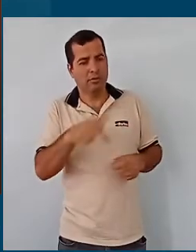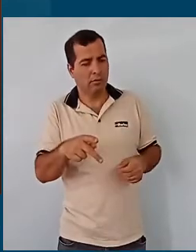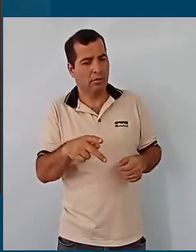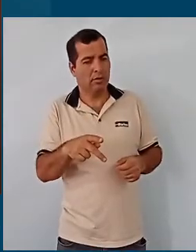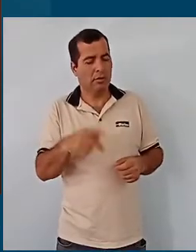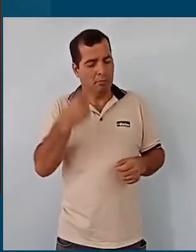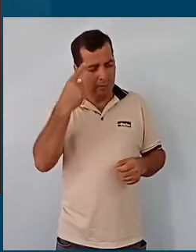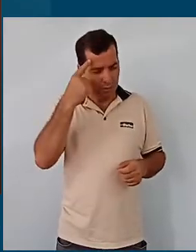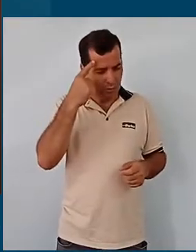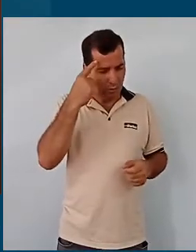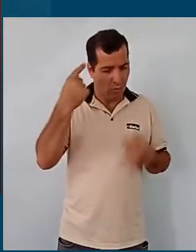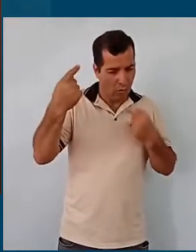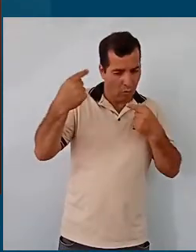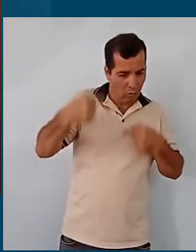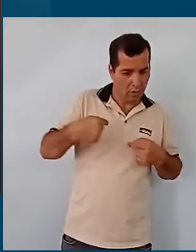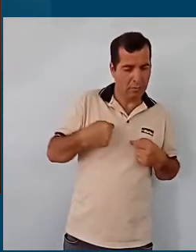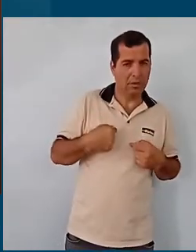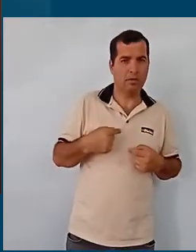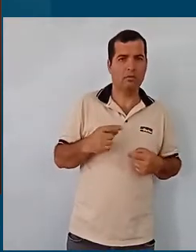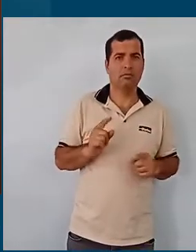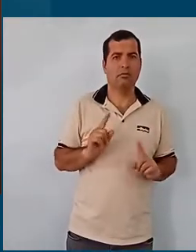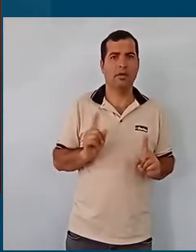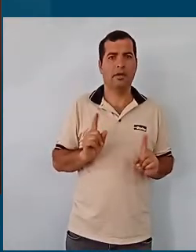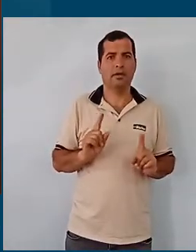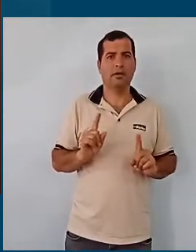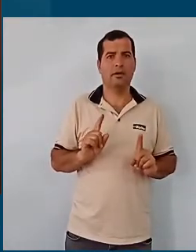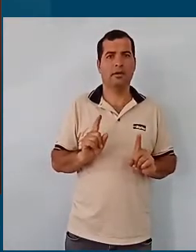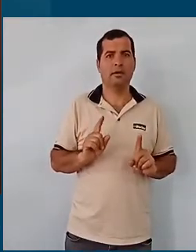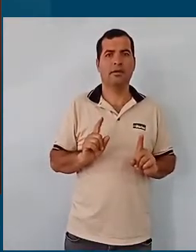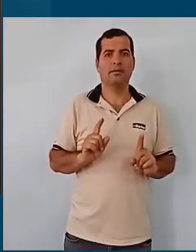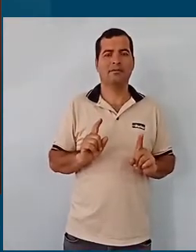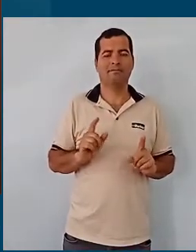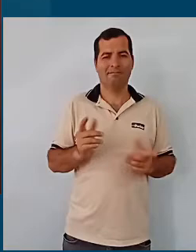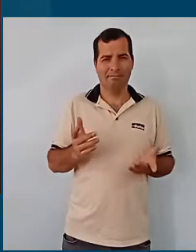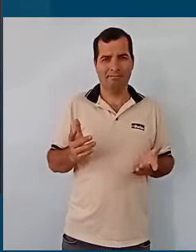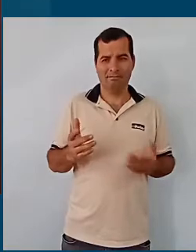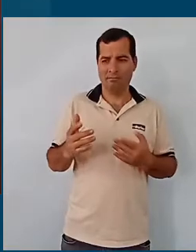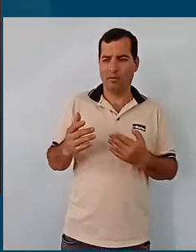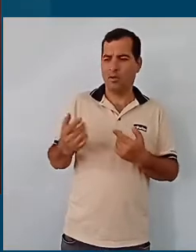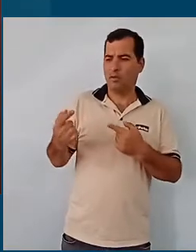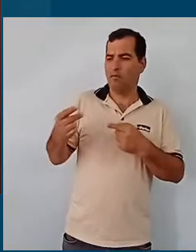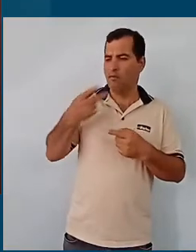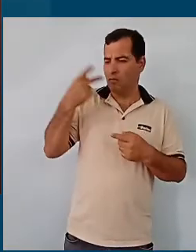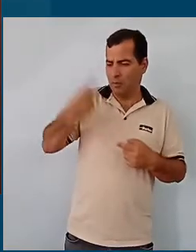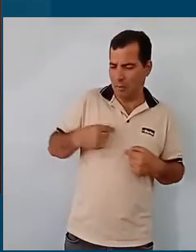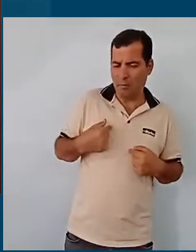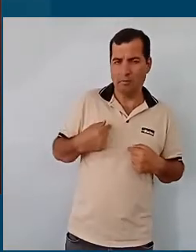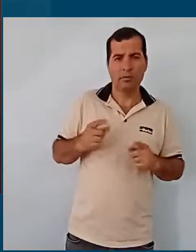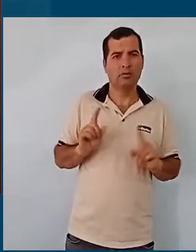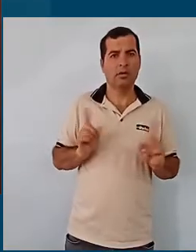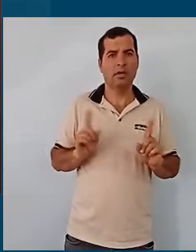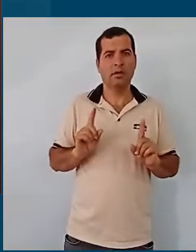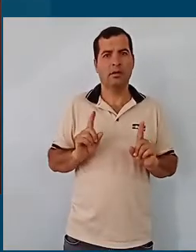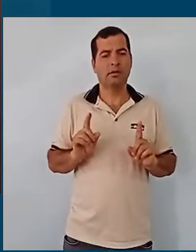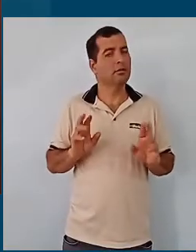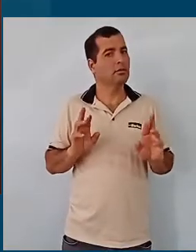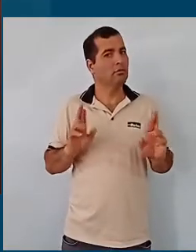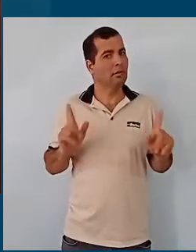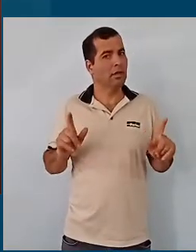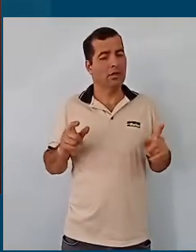uma ofensa. Não podemos tomar isso como se fosse uma crítica pessoal. Não é nada disso. É